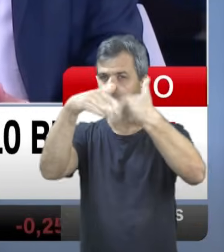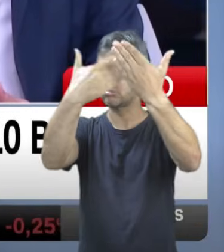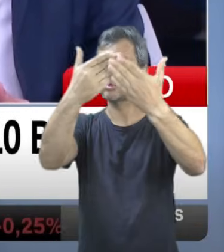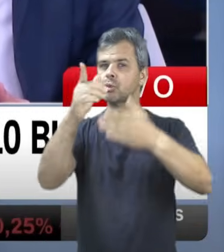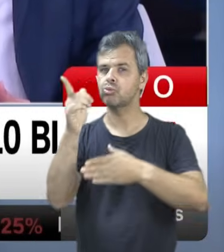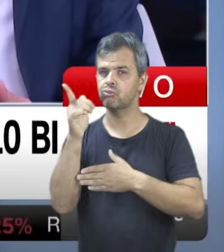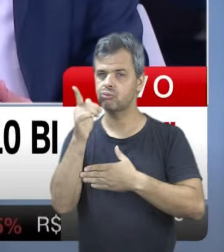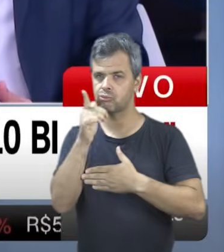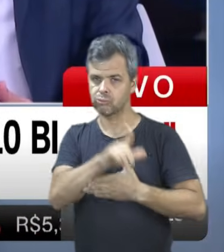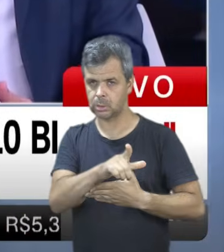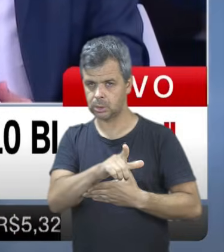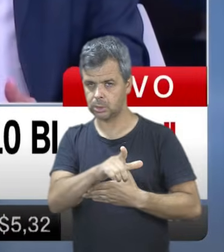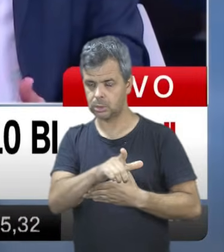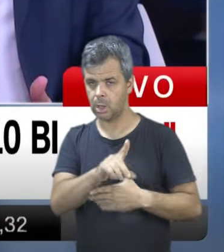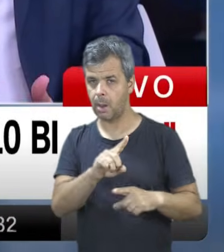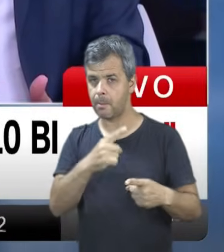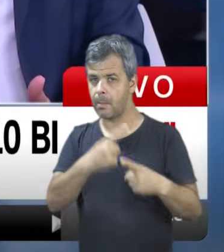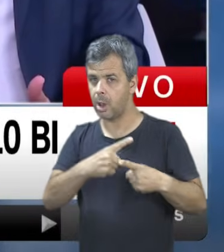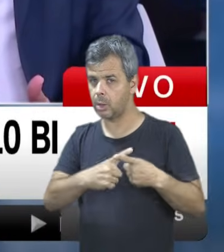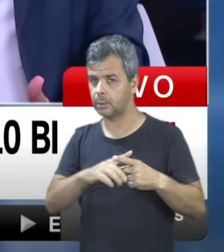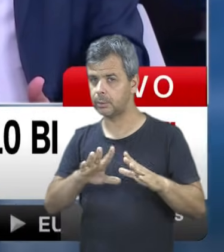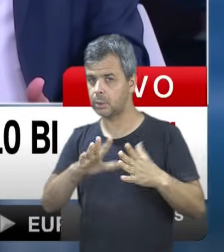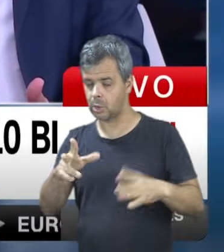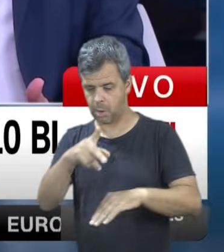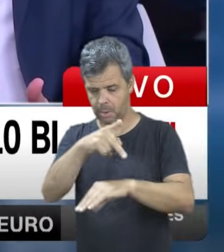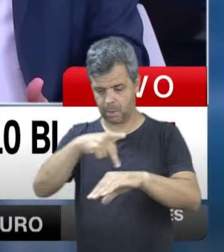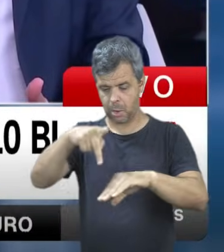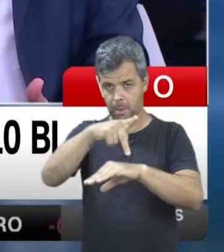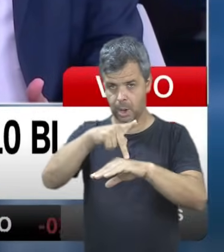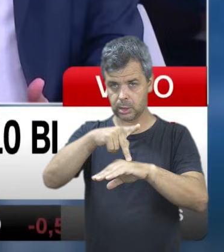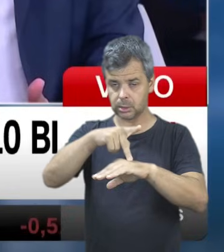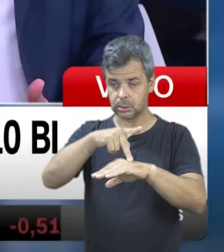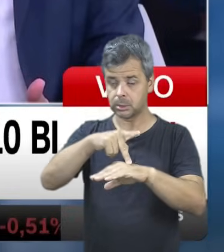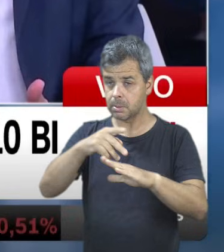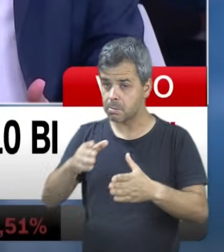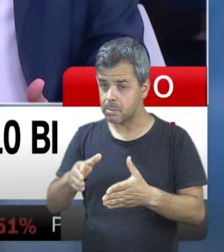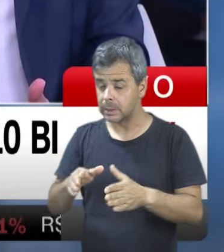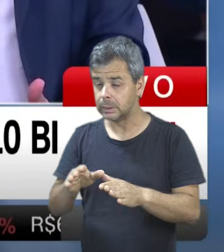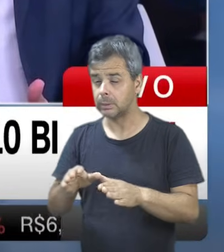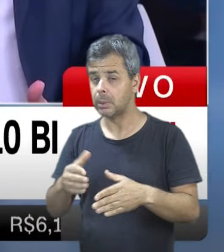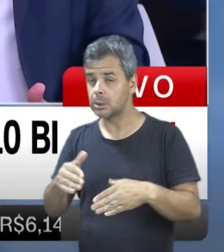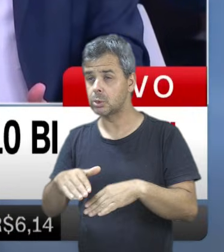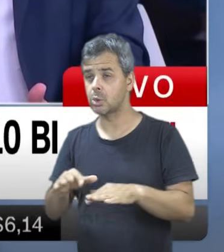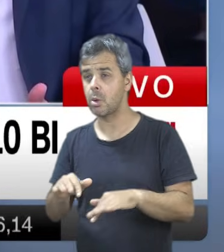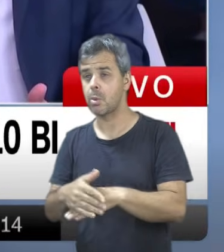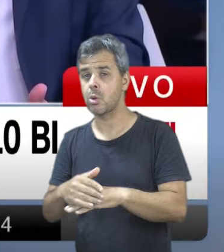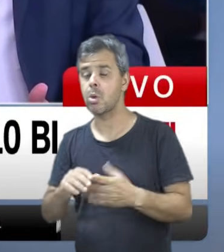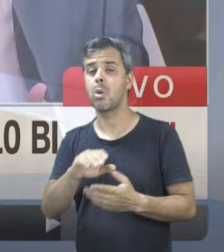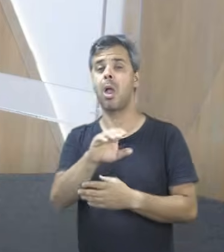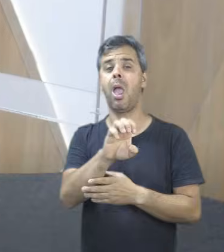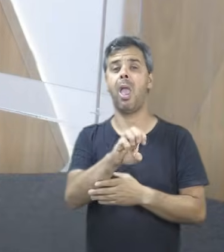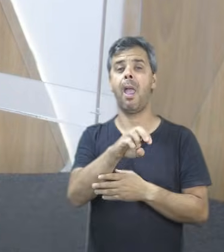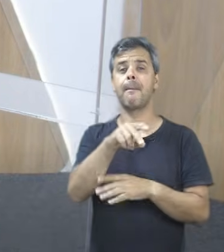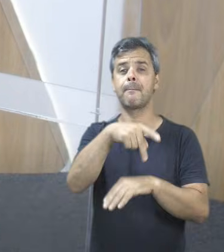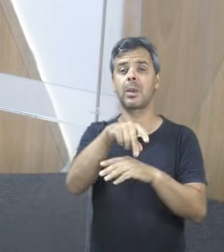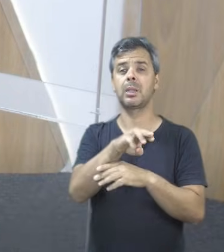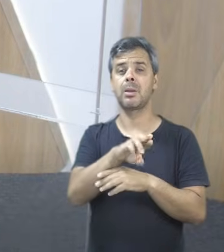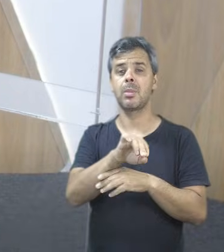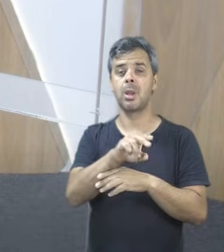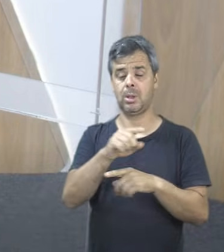ambicionar mais, porque tanto os Países Baixos, quanto os Emirados Árabes, quanto a